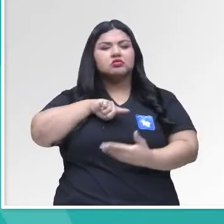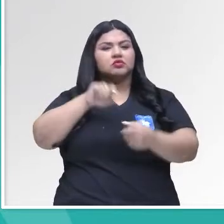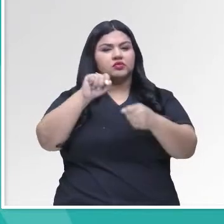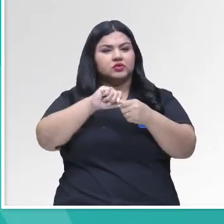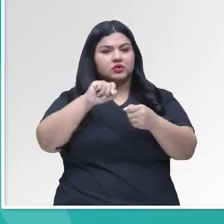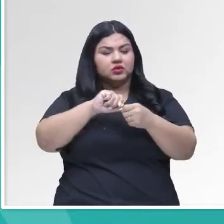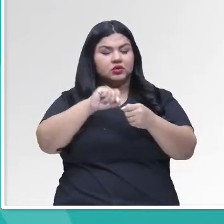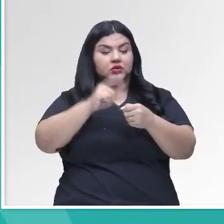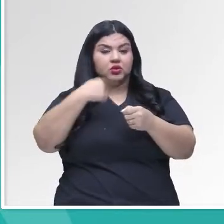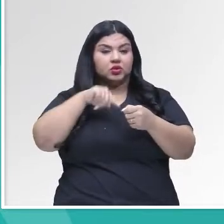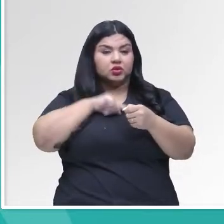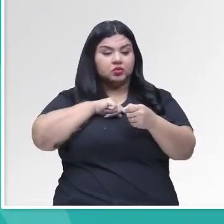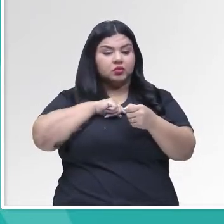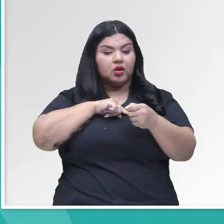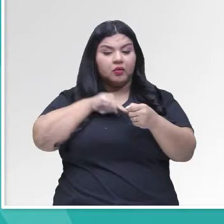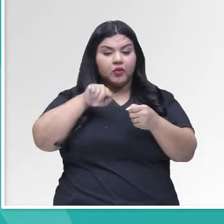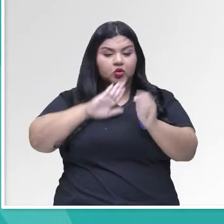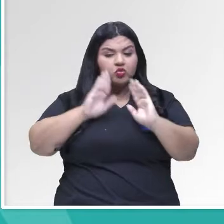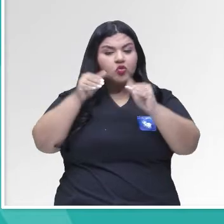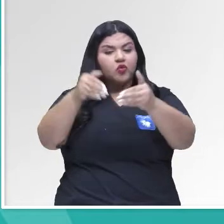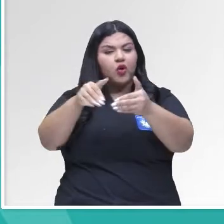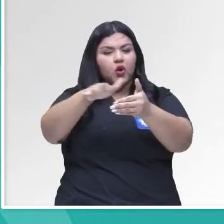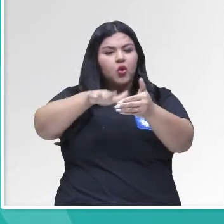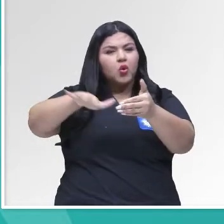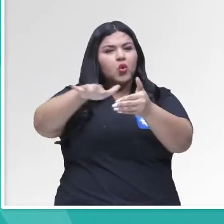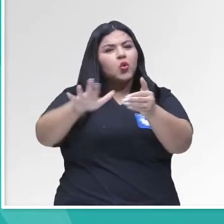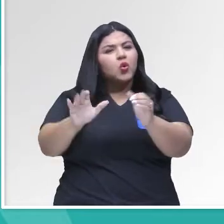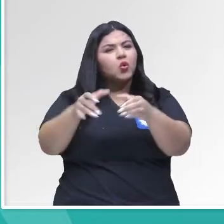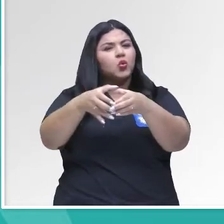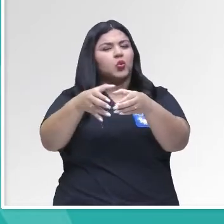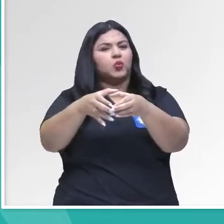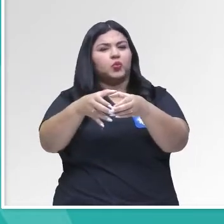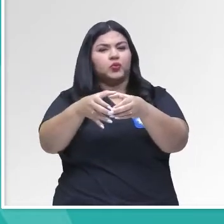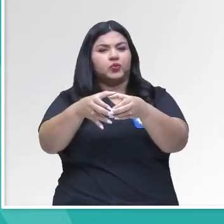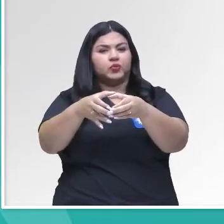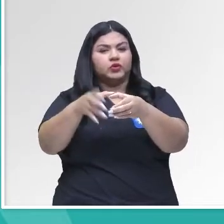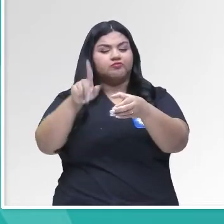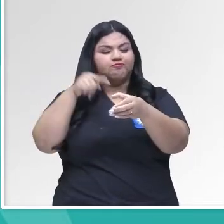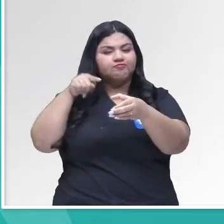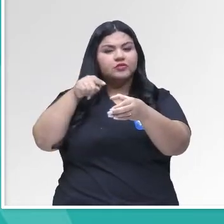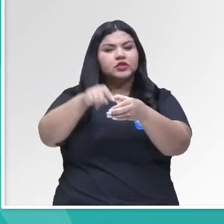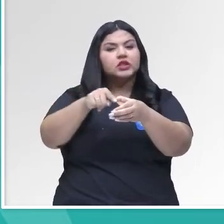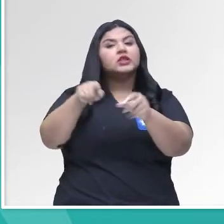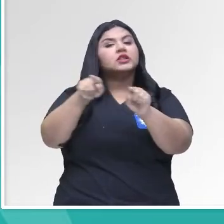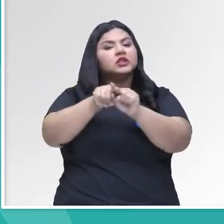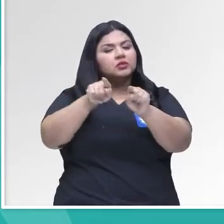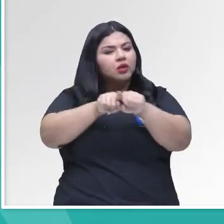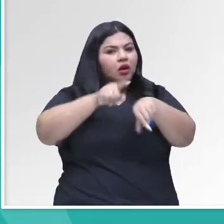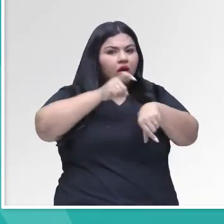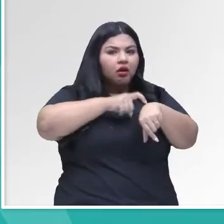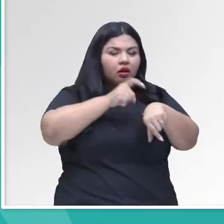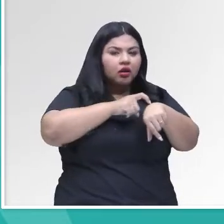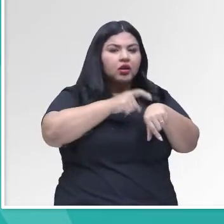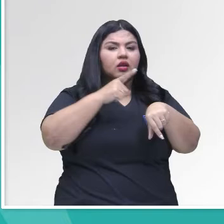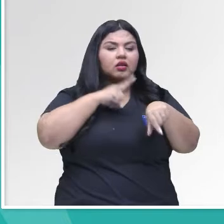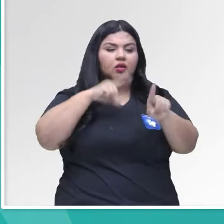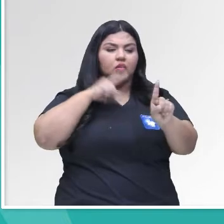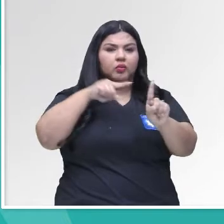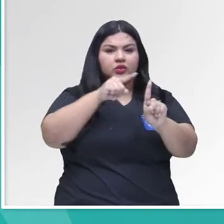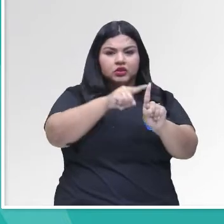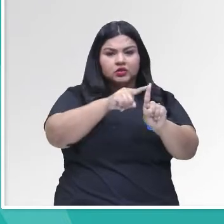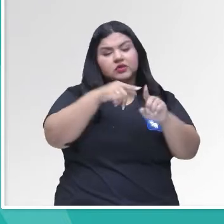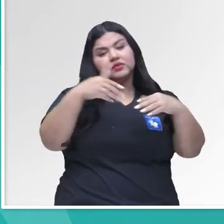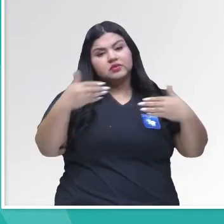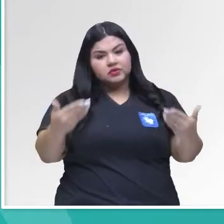nós produzimos para um público-alvo, nós temos um público-alvo, e, ao mesmo tempo, também nós temos uma intenção. No